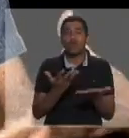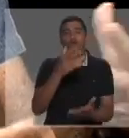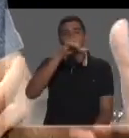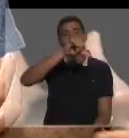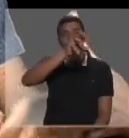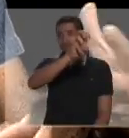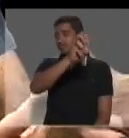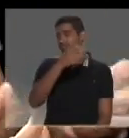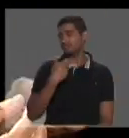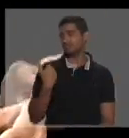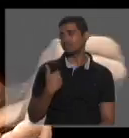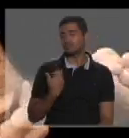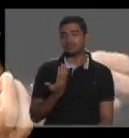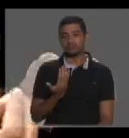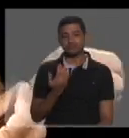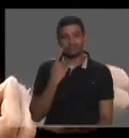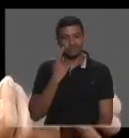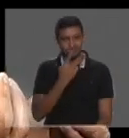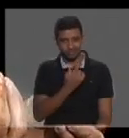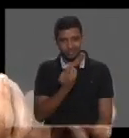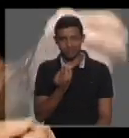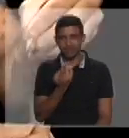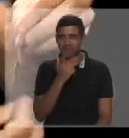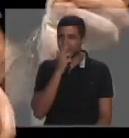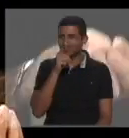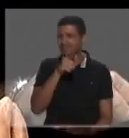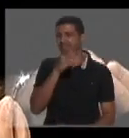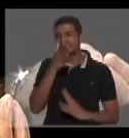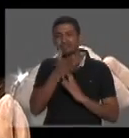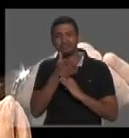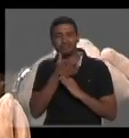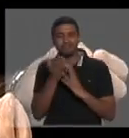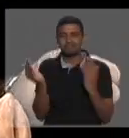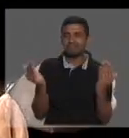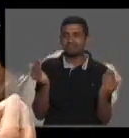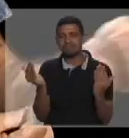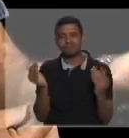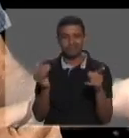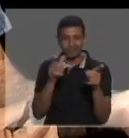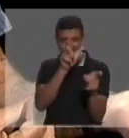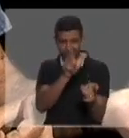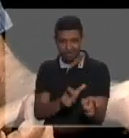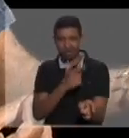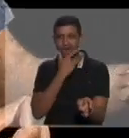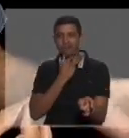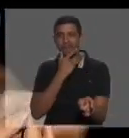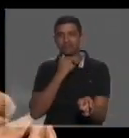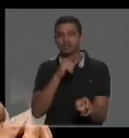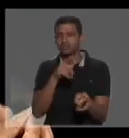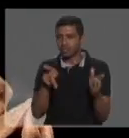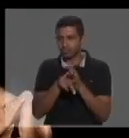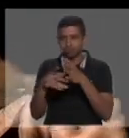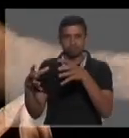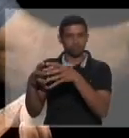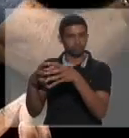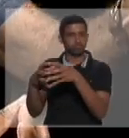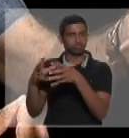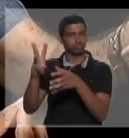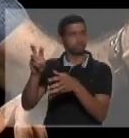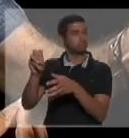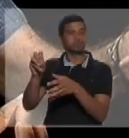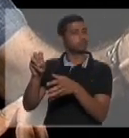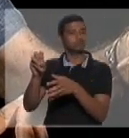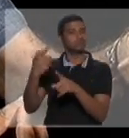é muito complexo esse lugar do limbo, de você não ser e ser, né? Ele não era mais do grupo dos meninos, porque ele já